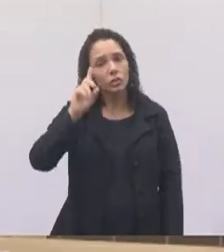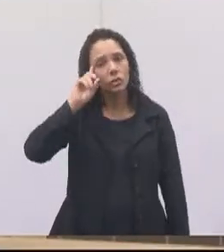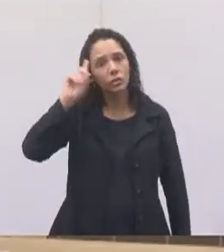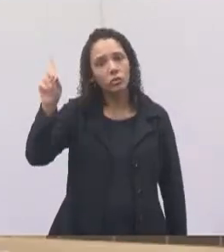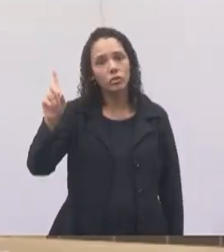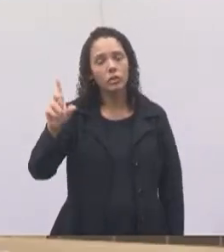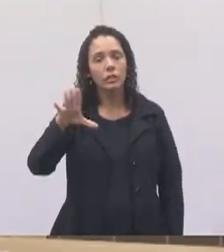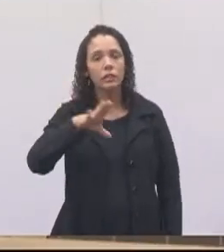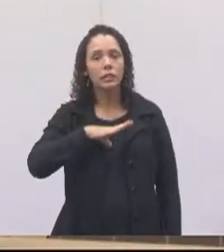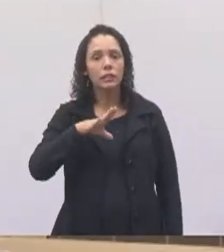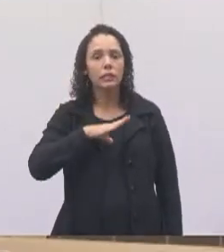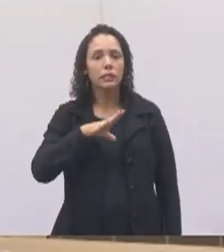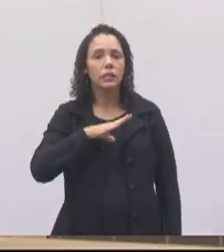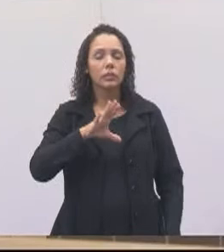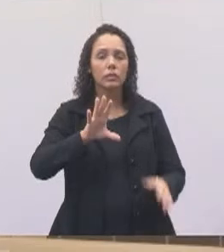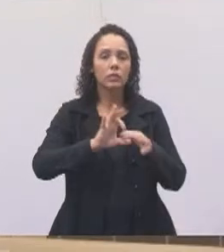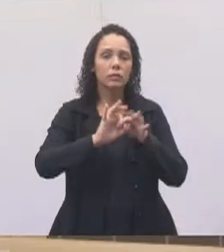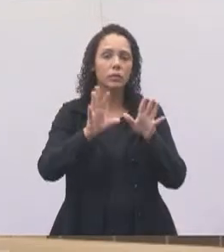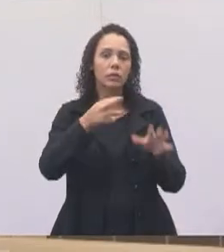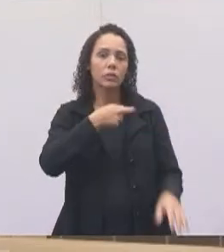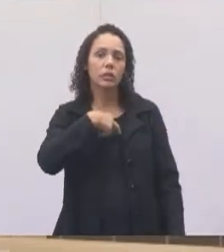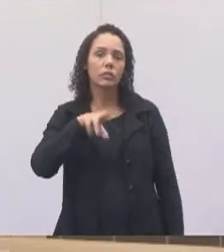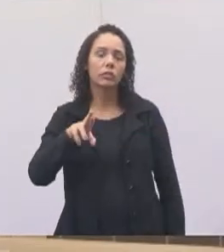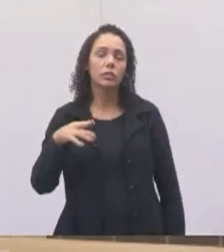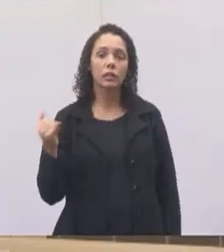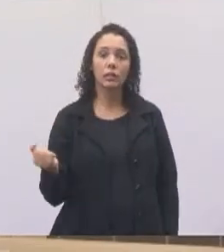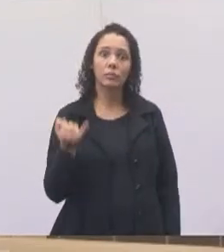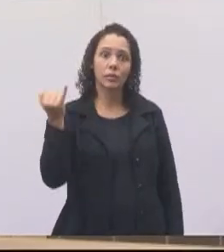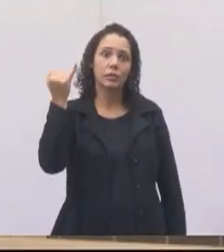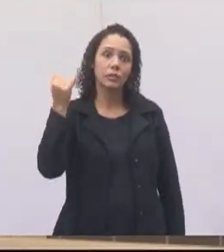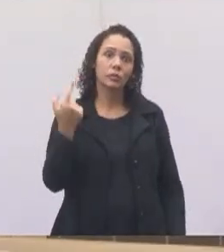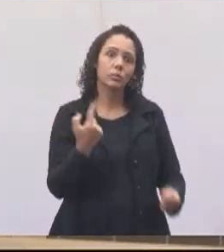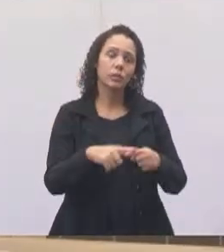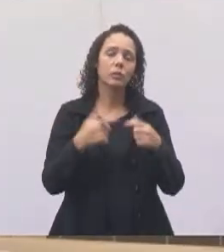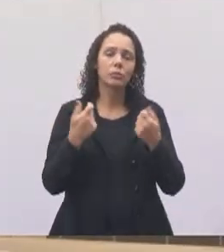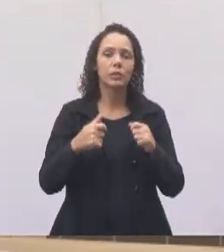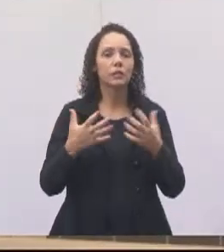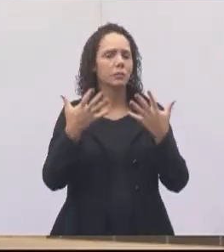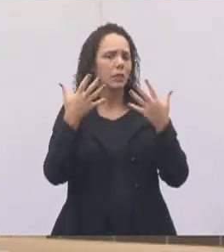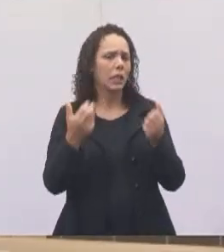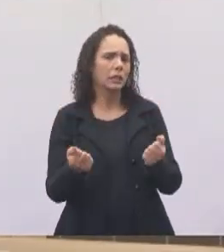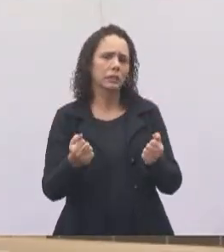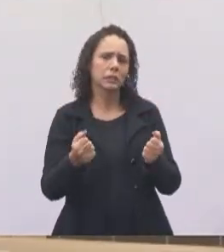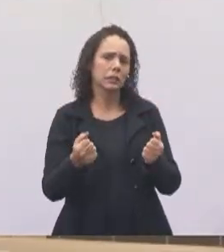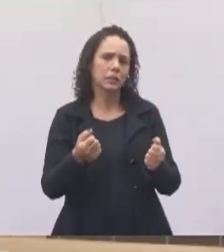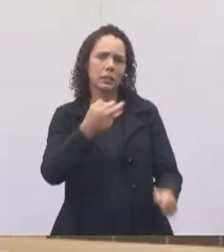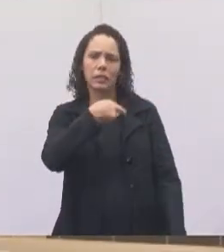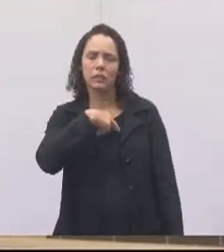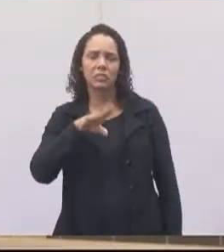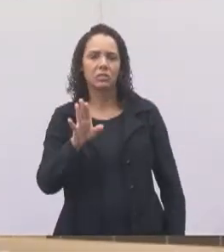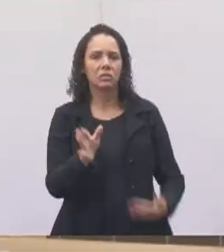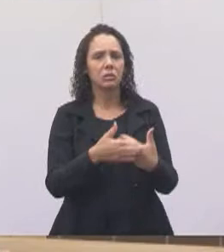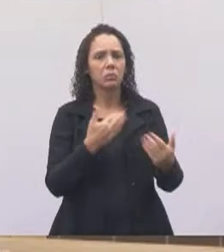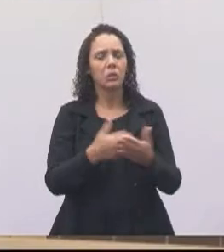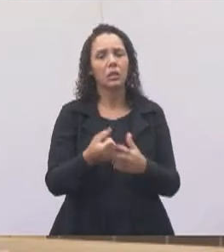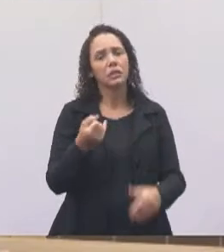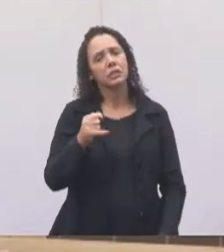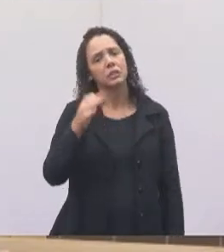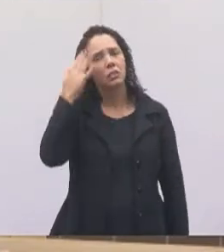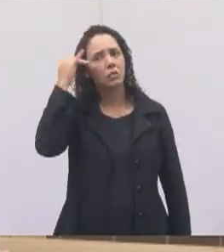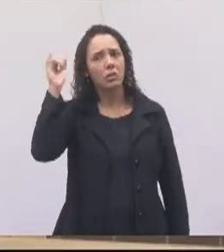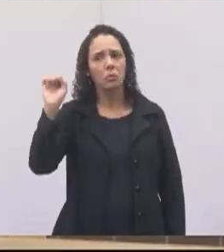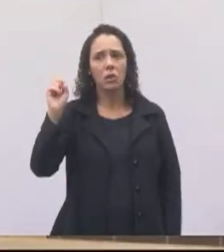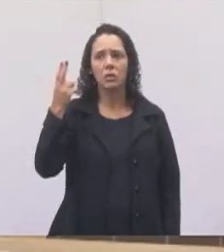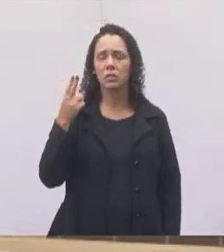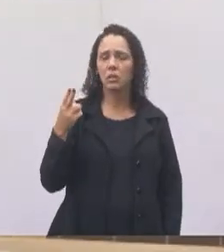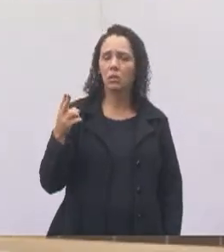Educação Religiosa é importante por causa disso. Porque a gente precisa aceitar todas as religiões. Não importa se ela é grande ou pequena, todas